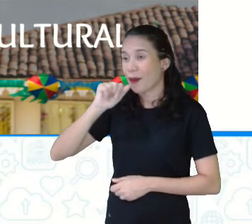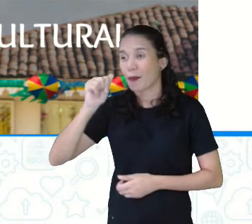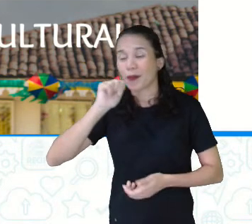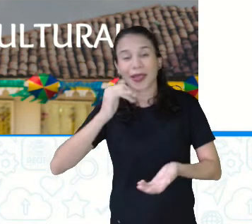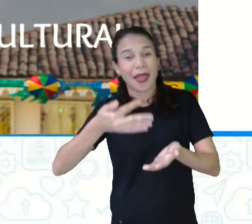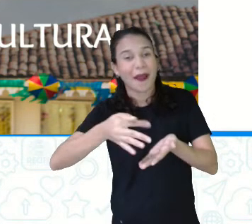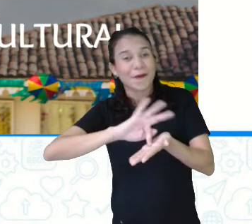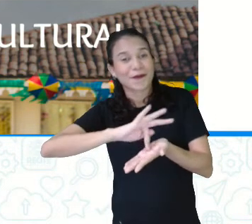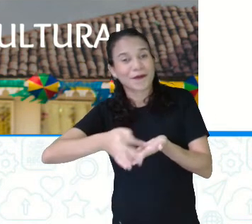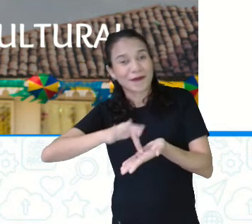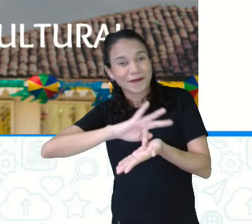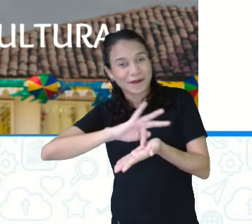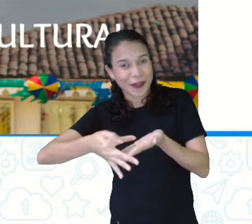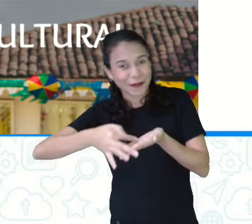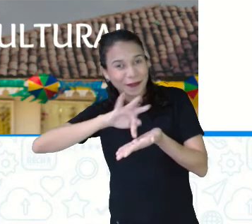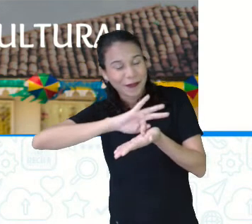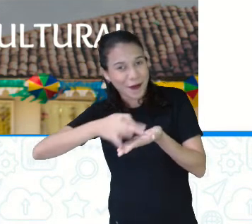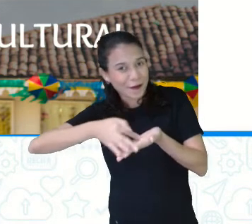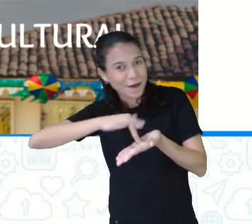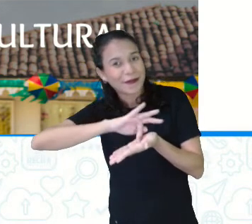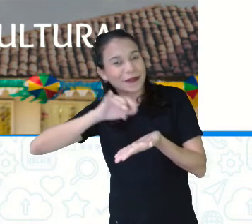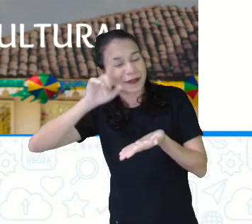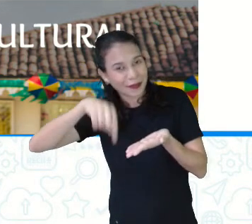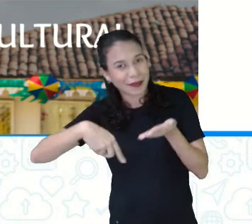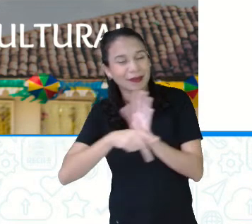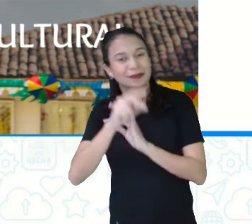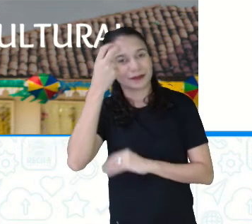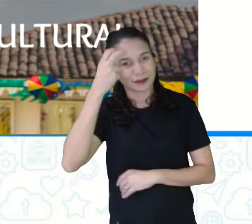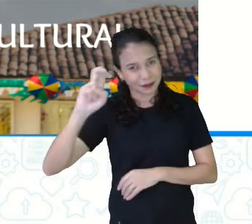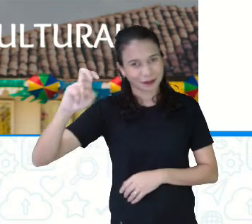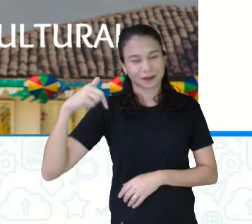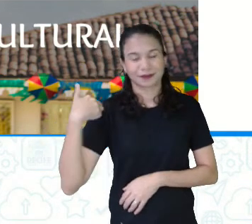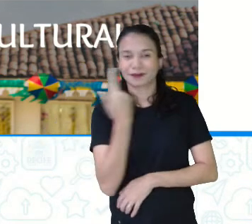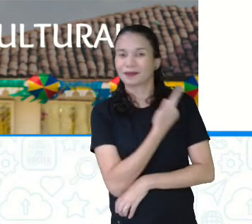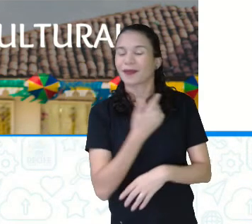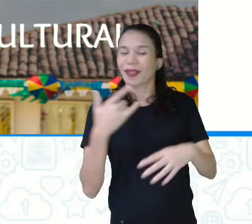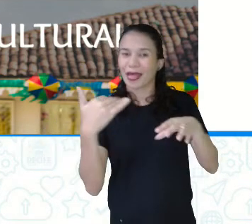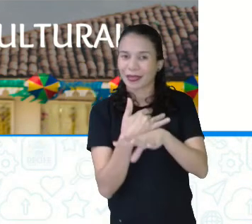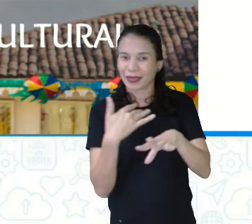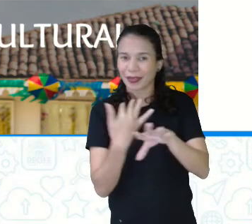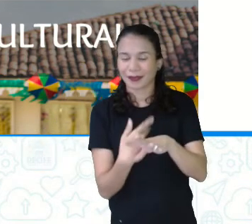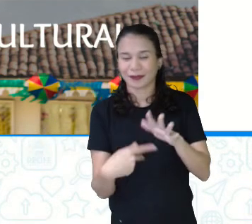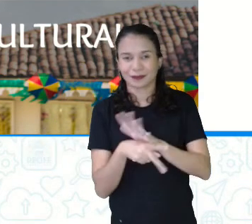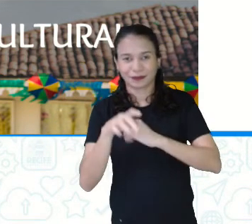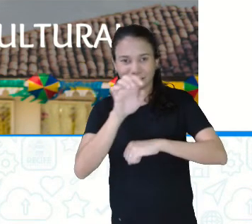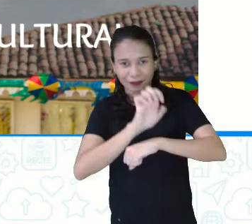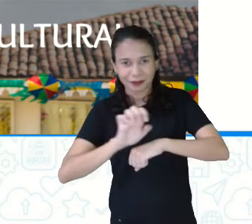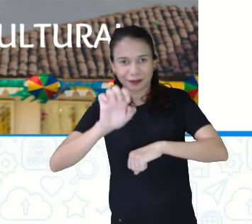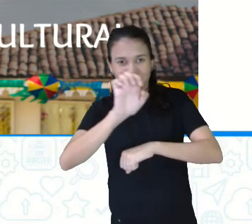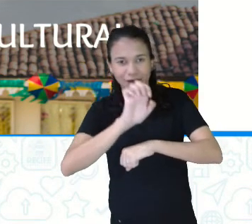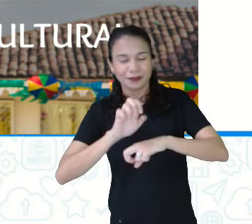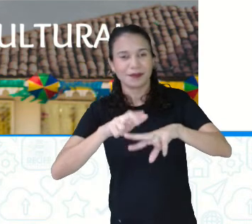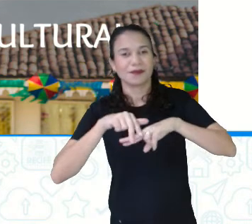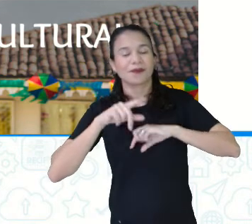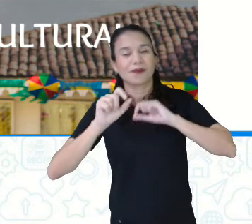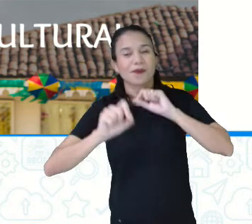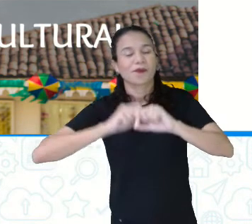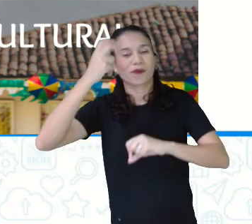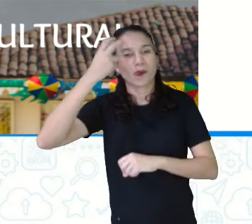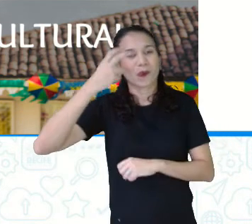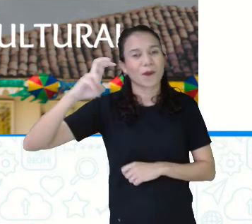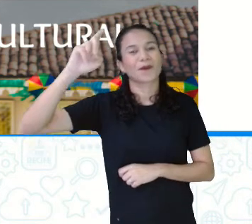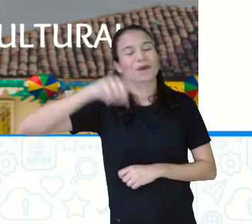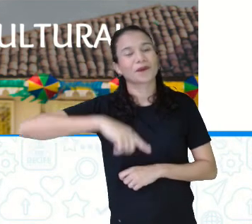dançando frevo, porque o frevo é um patrimônio cultural da nossa cidade, do nosso estado. Os patrimônios culturais, eles